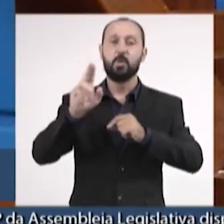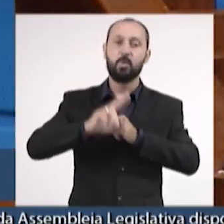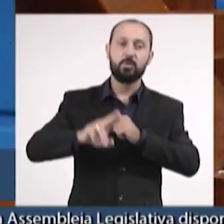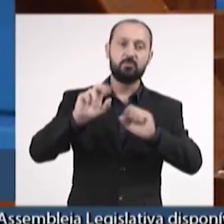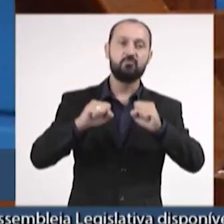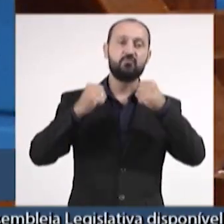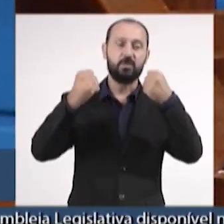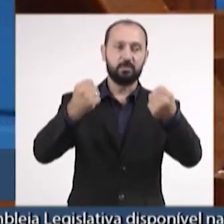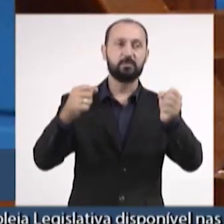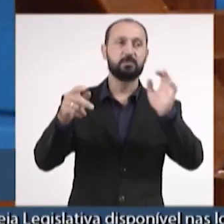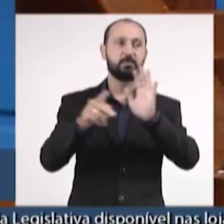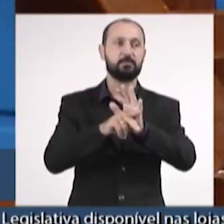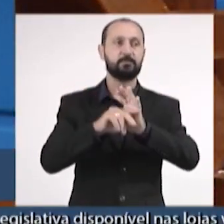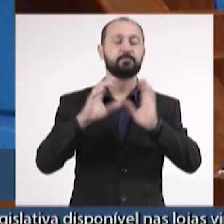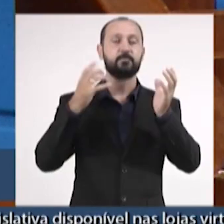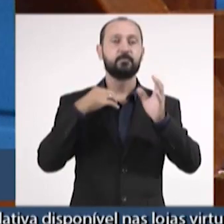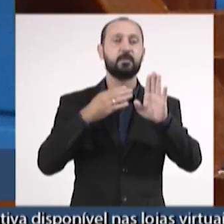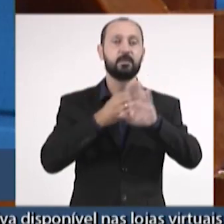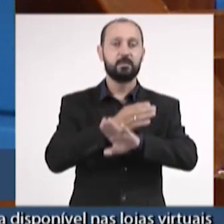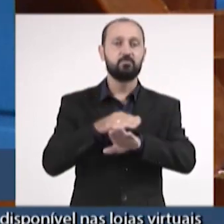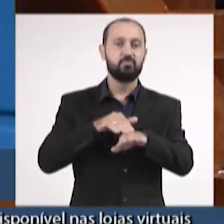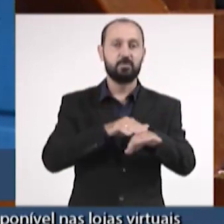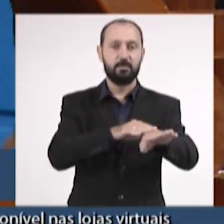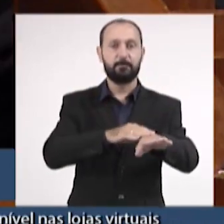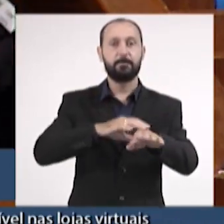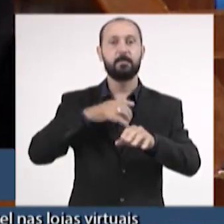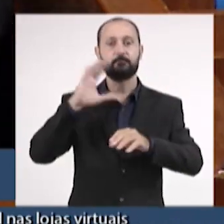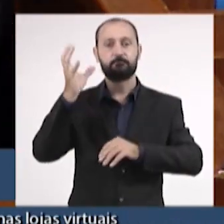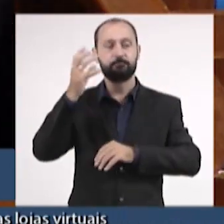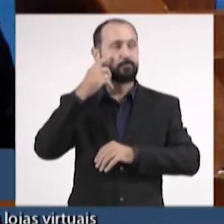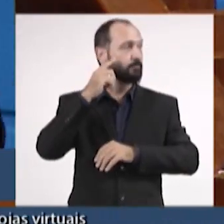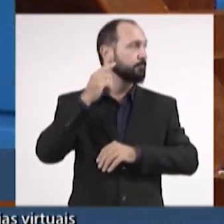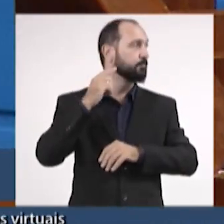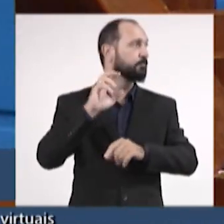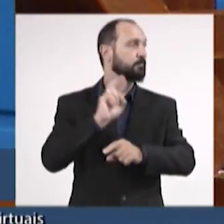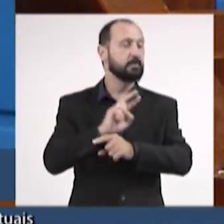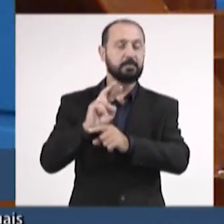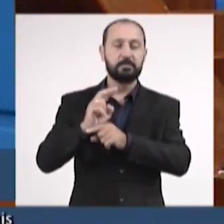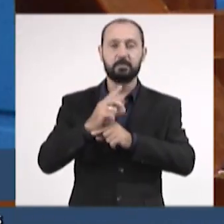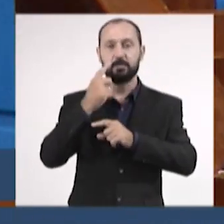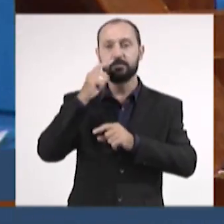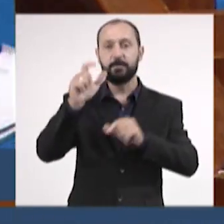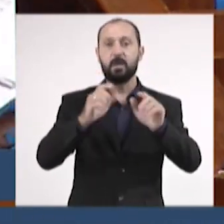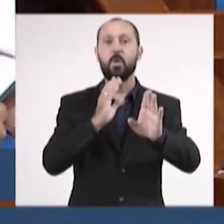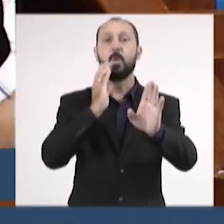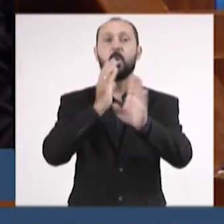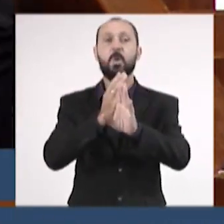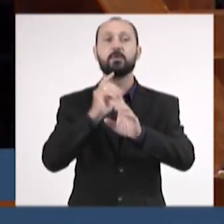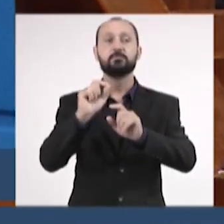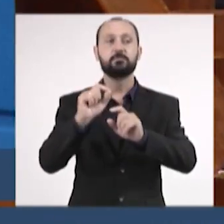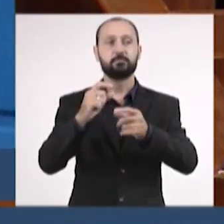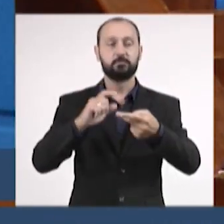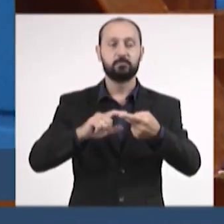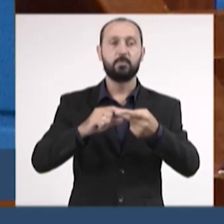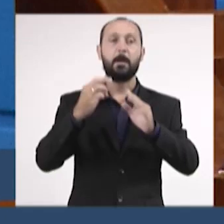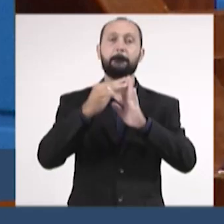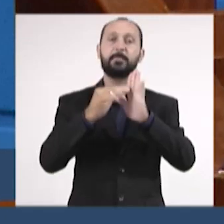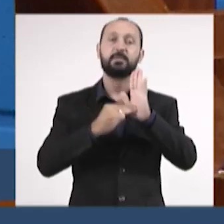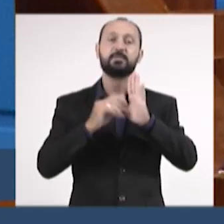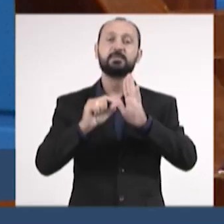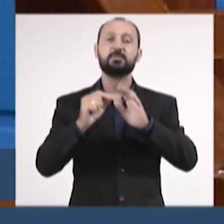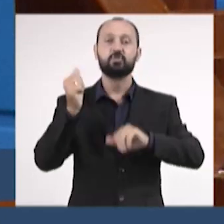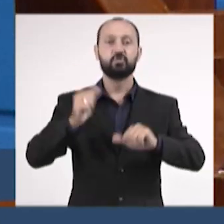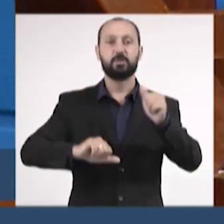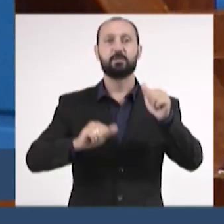do fortalecimento das patrulhas Maria da Penha, do monitoramento eletrônico dos agressores, da criação de uma metodologia